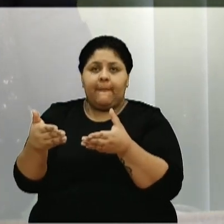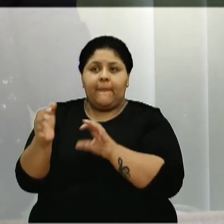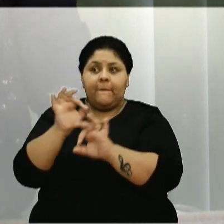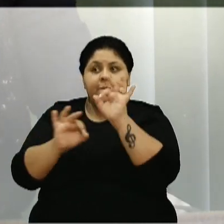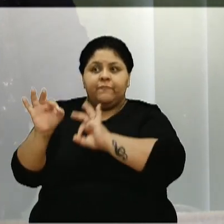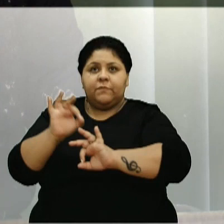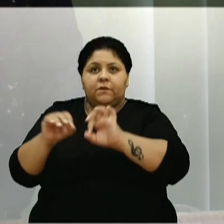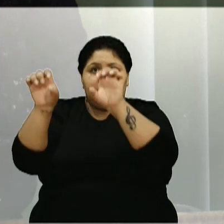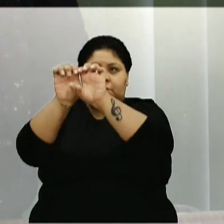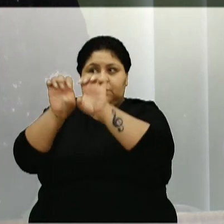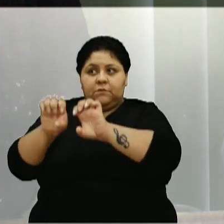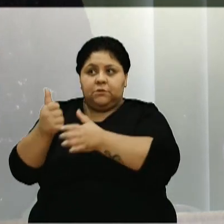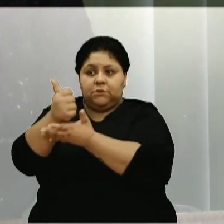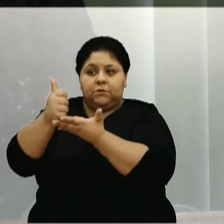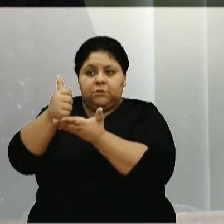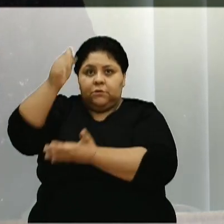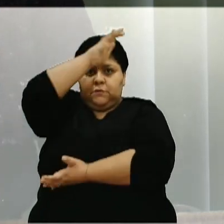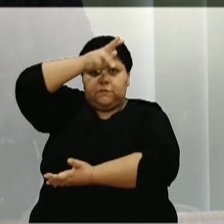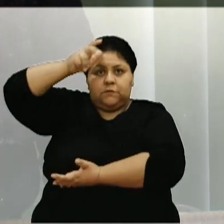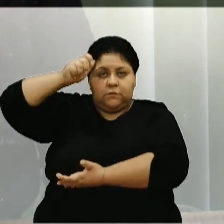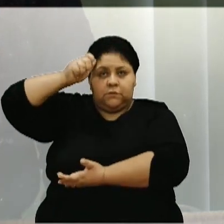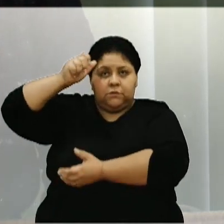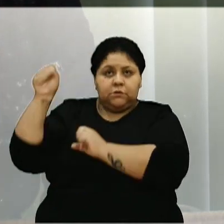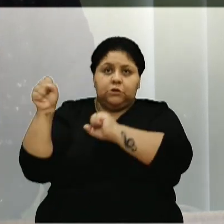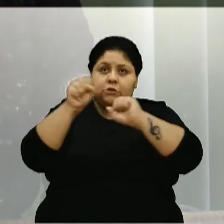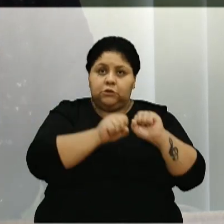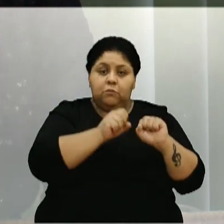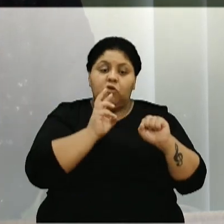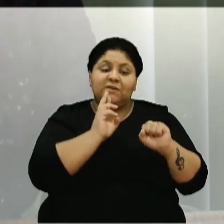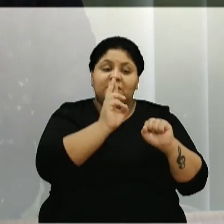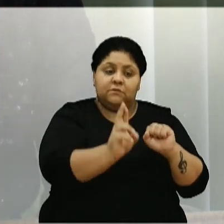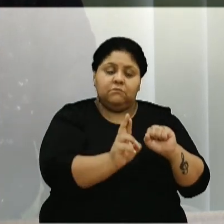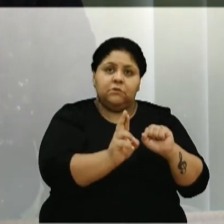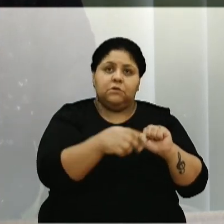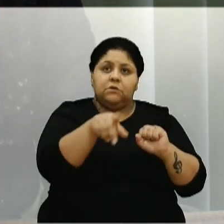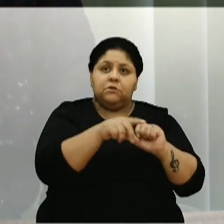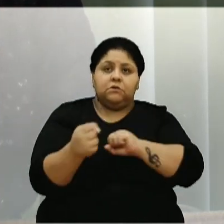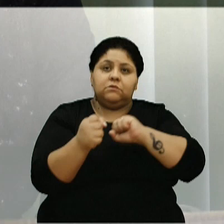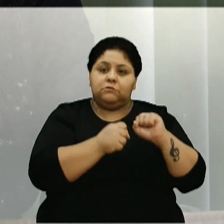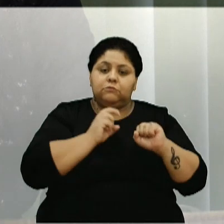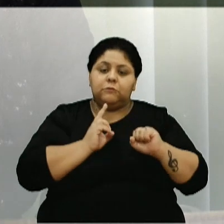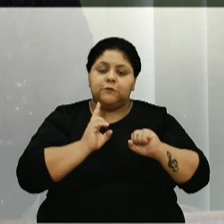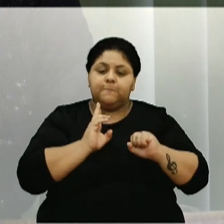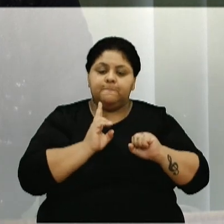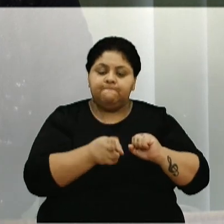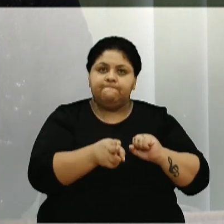restabelecer a infraestrutura básica do município, para que ele possa dar resposta e que a gente possa continuar